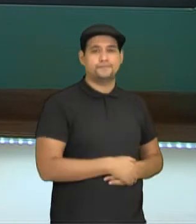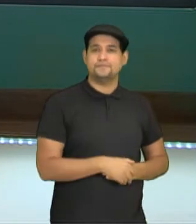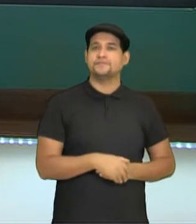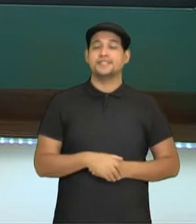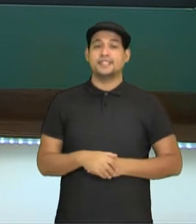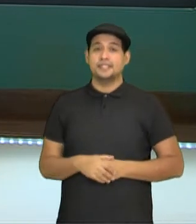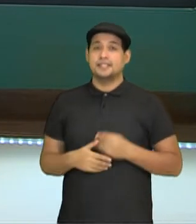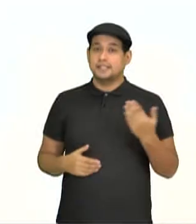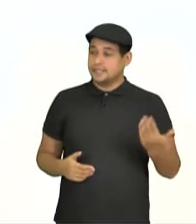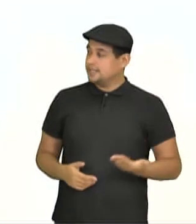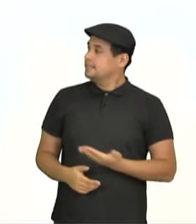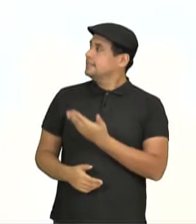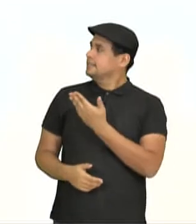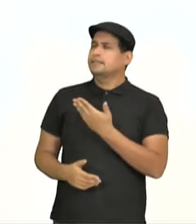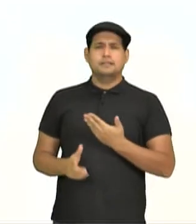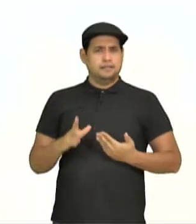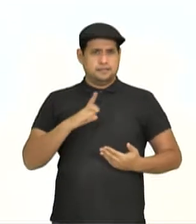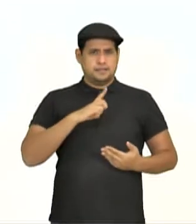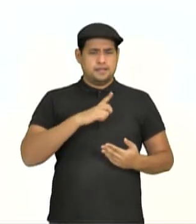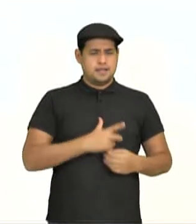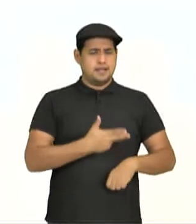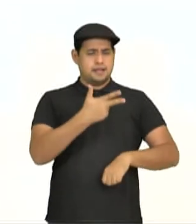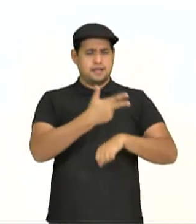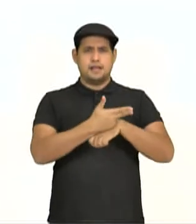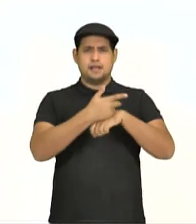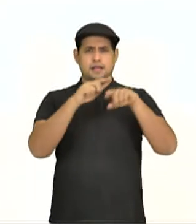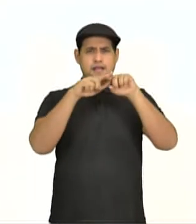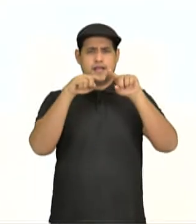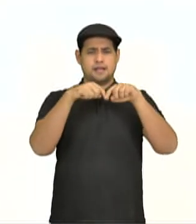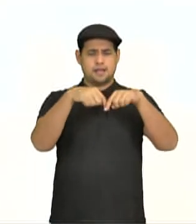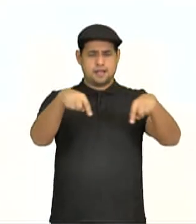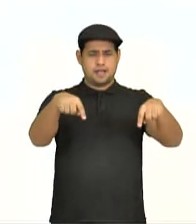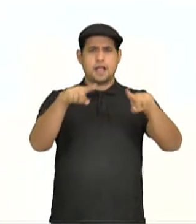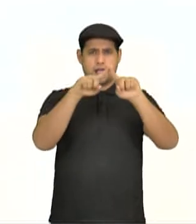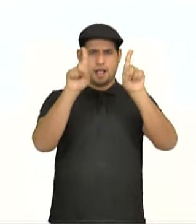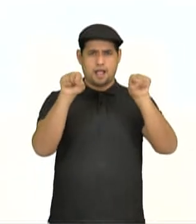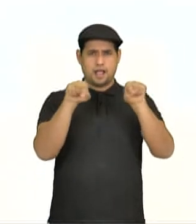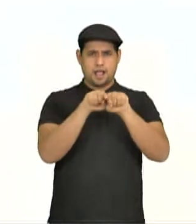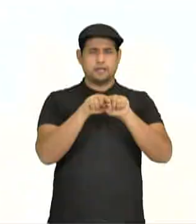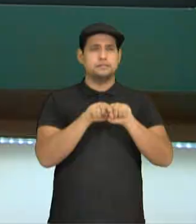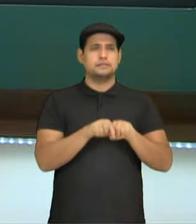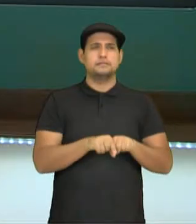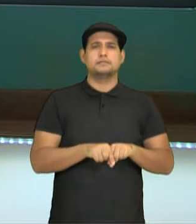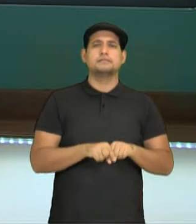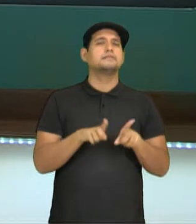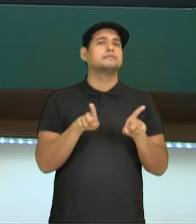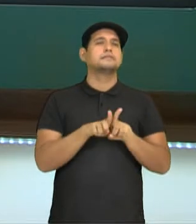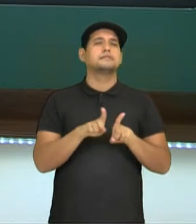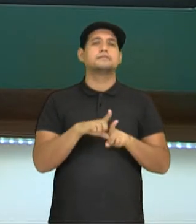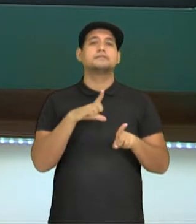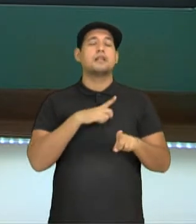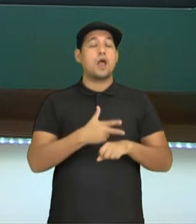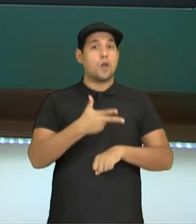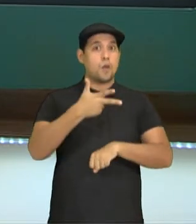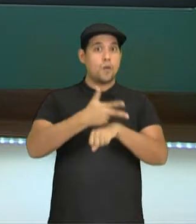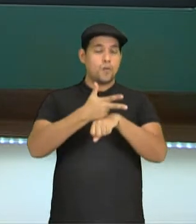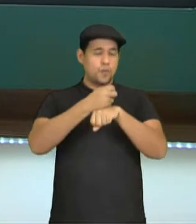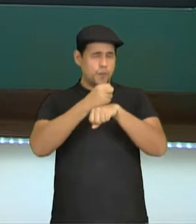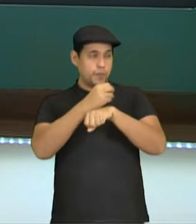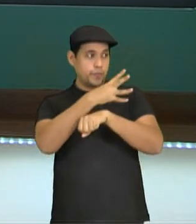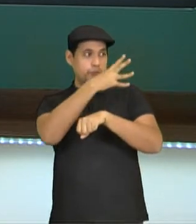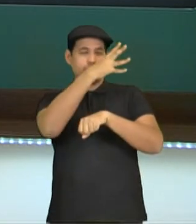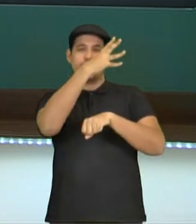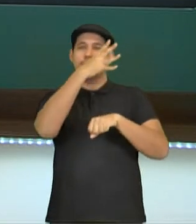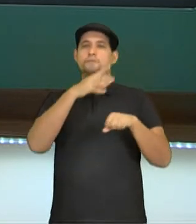Então, aqui a câmera, né, a caixa, tá? Aqui por onde entraria a luz,